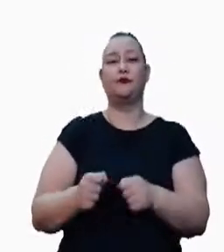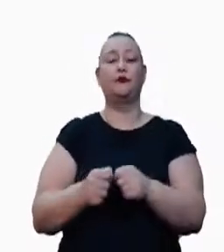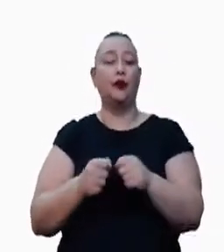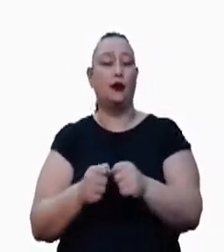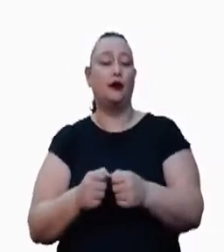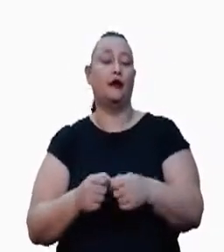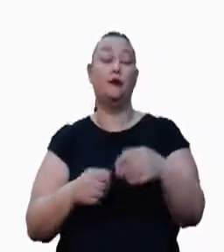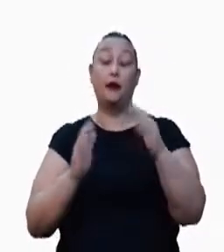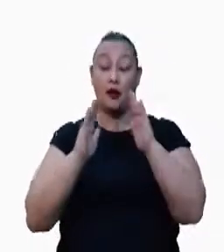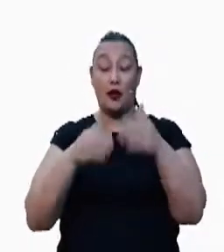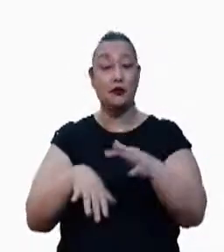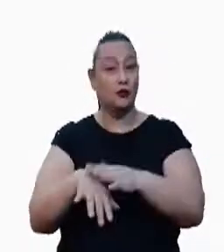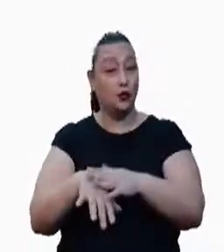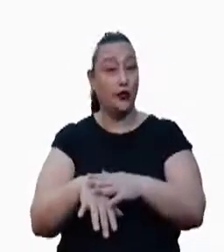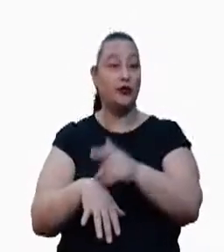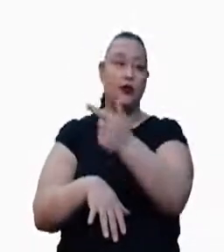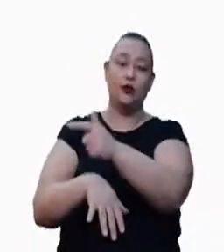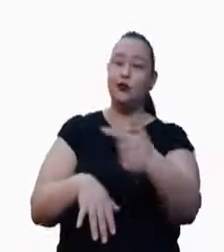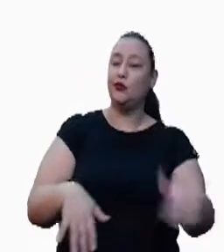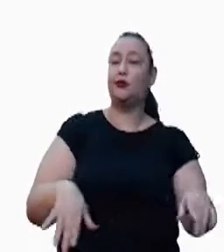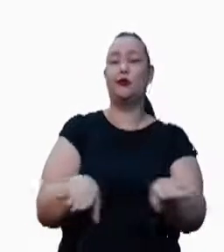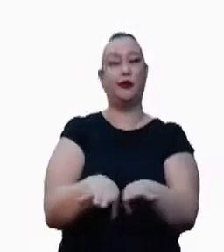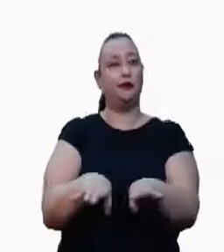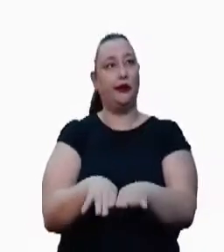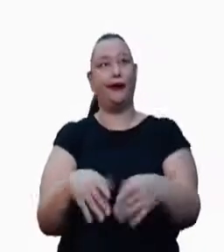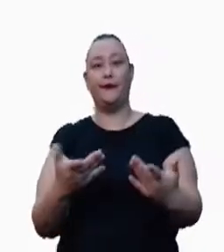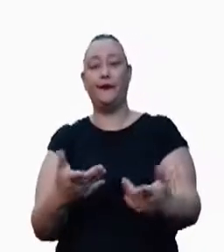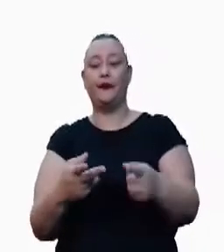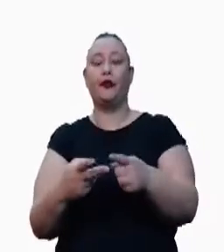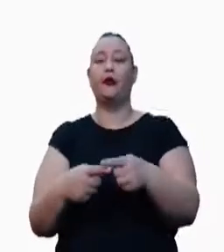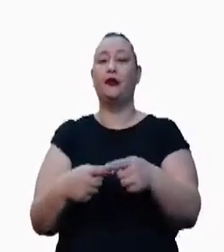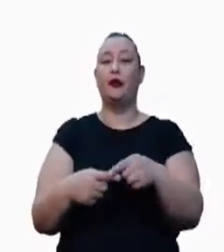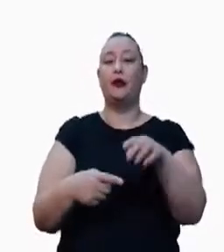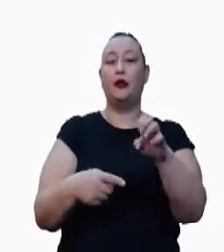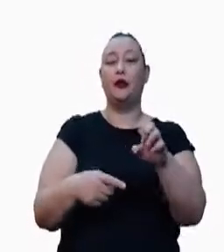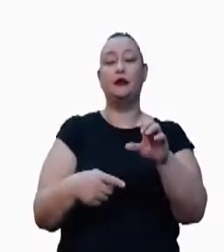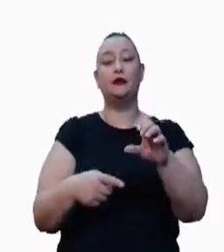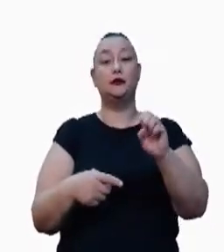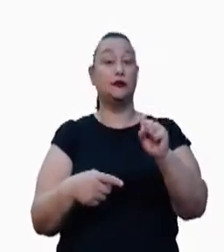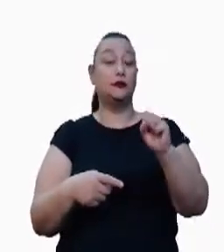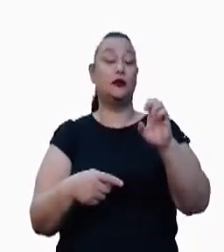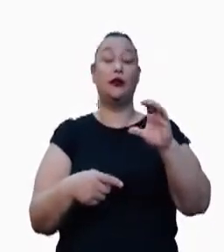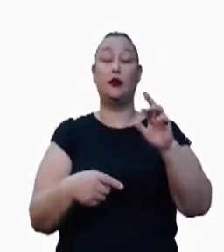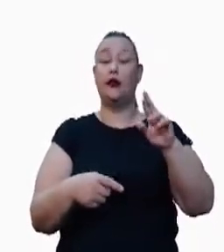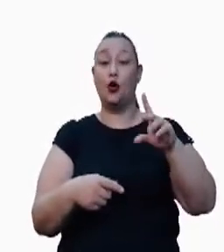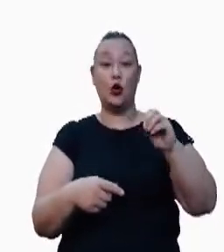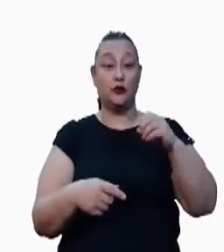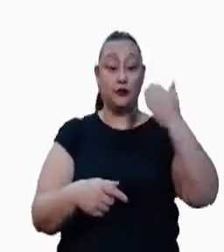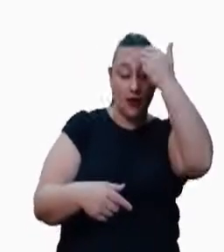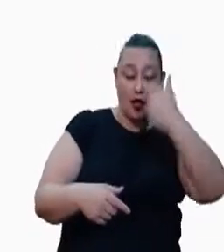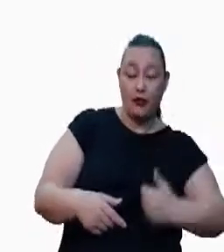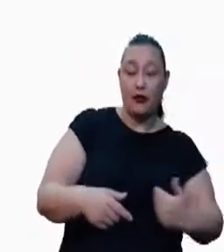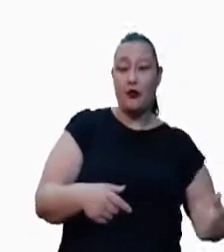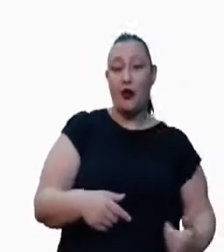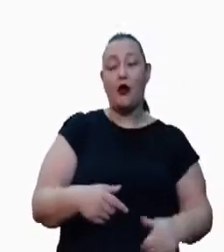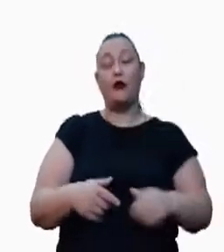para a paraparesia e outras doenças também, no caso, a esclerose lateral amiotrófica e as